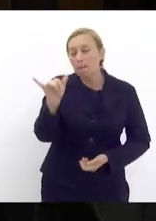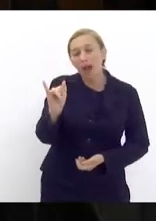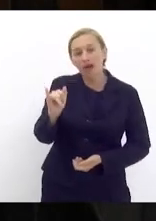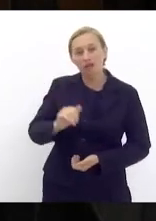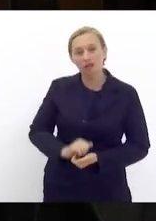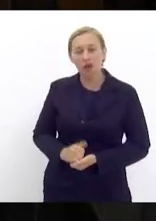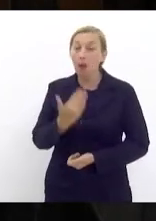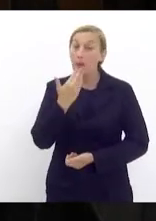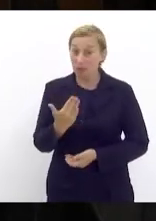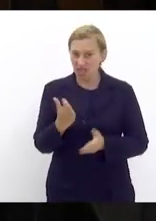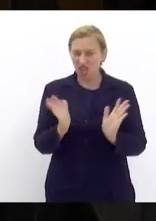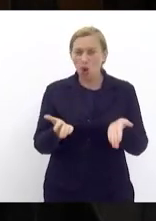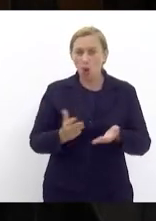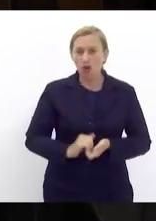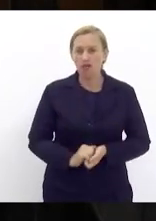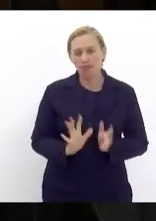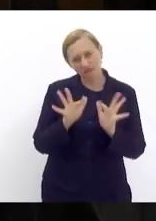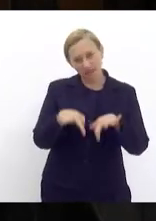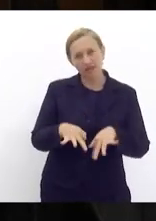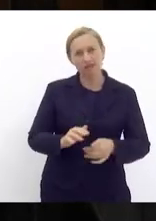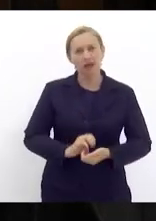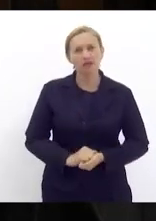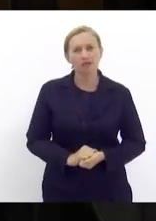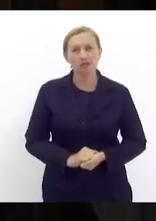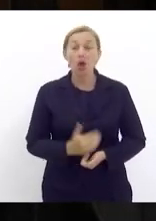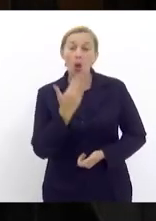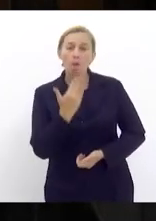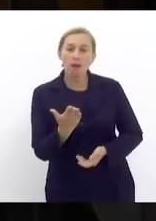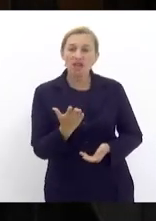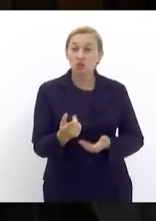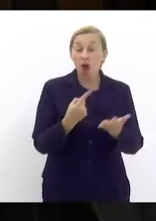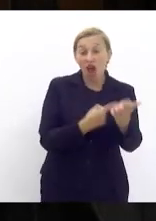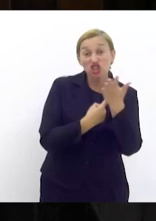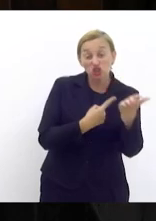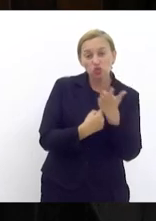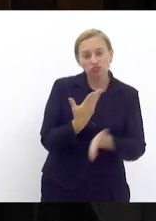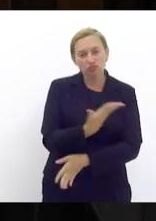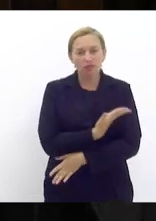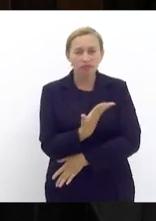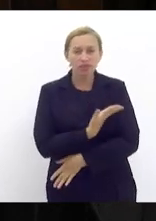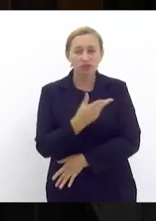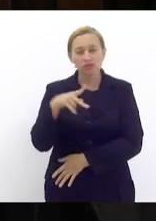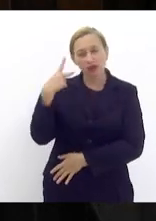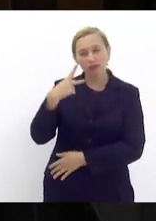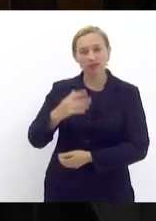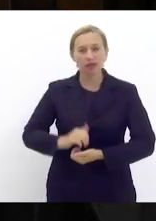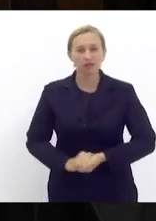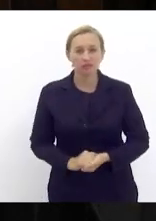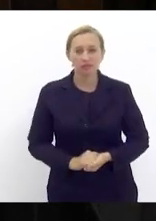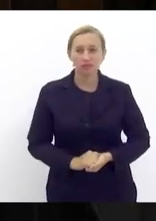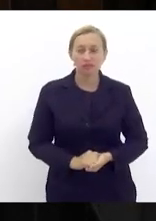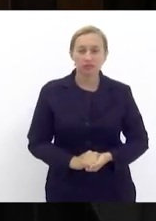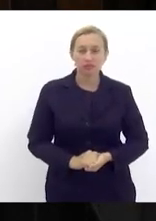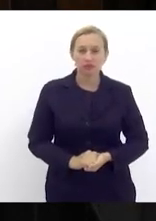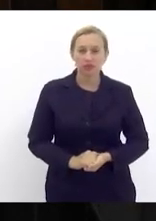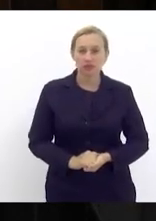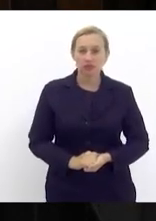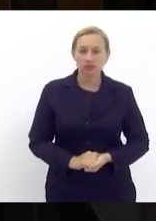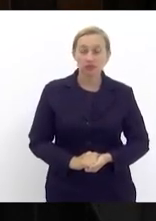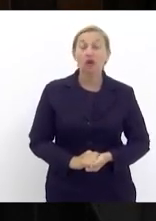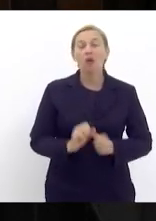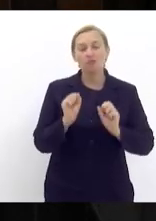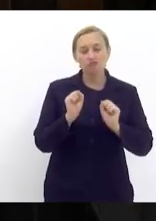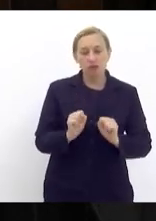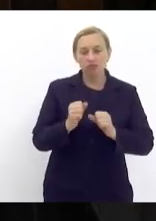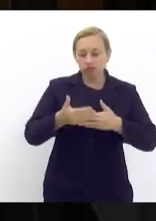Então eu peço aqui, para finalizar, eu peço a ajuda dos nossos colegas parlamentares, para que